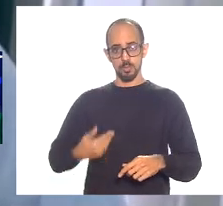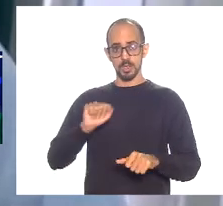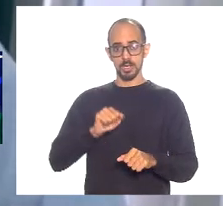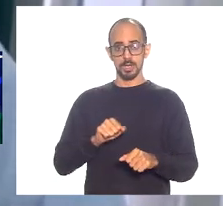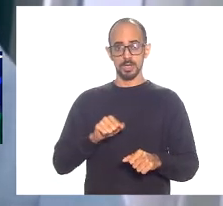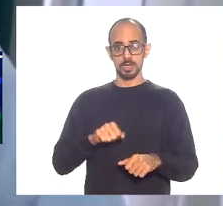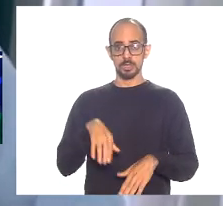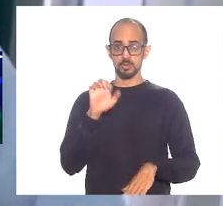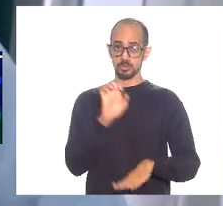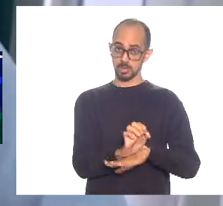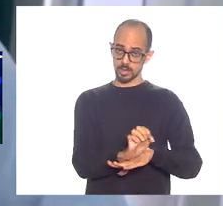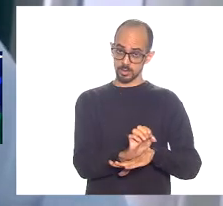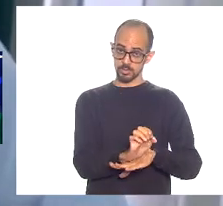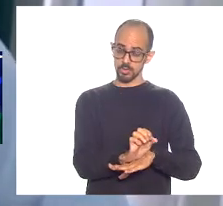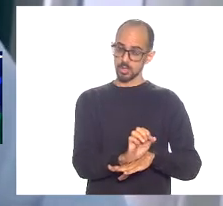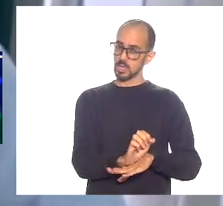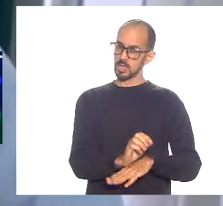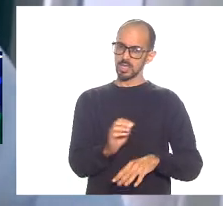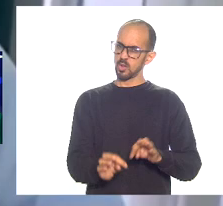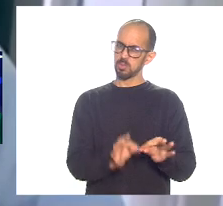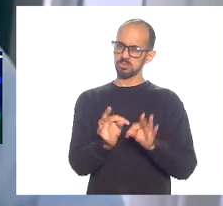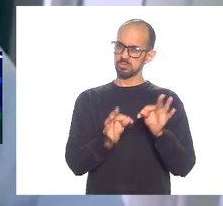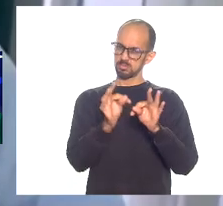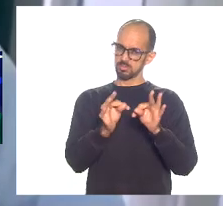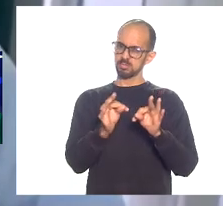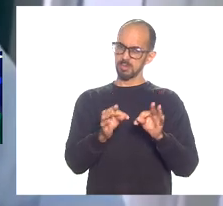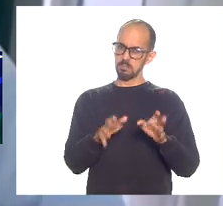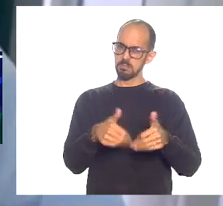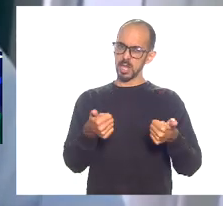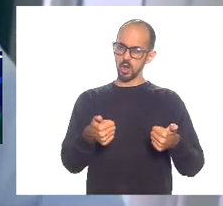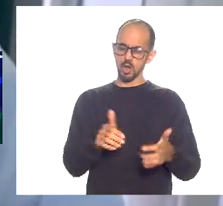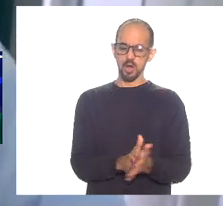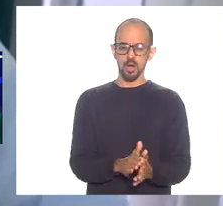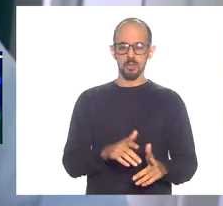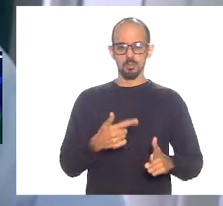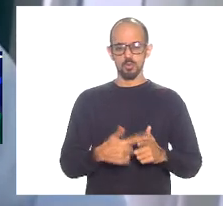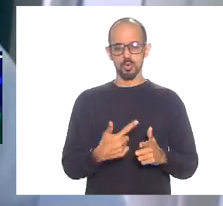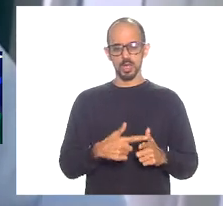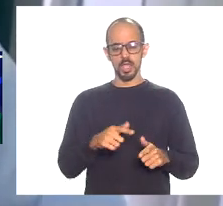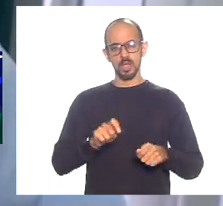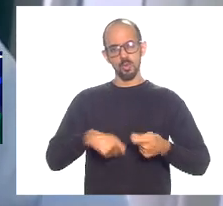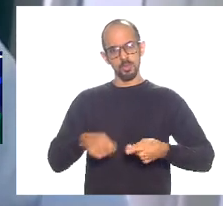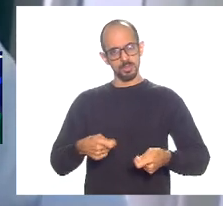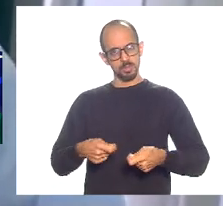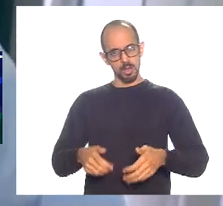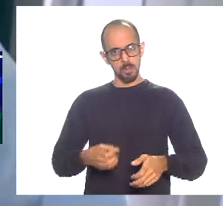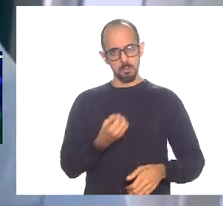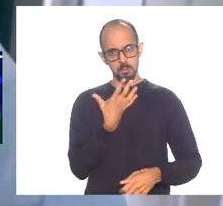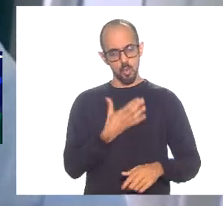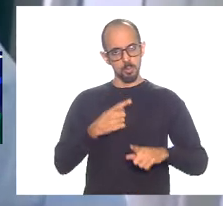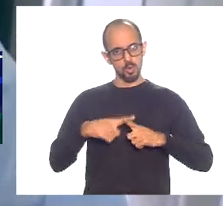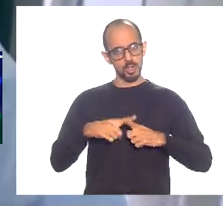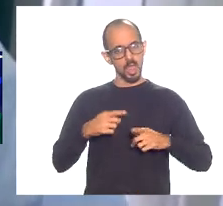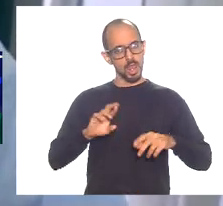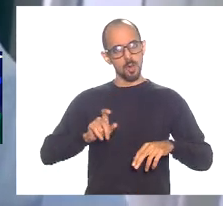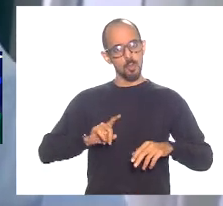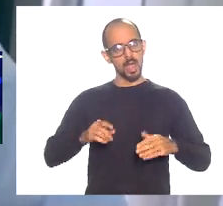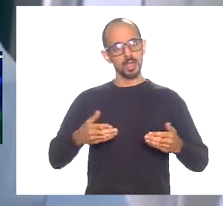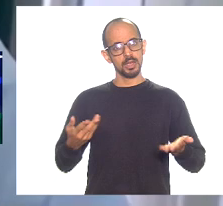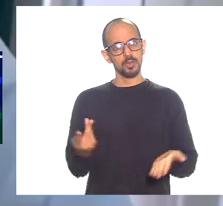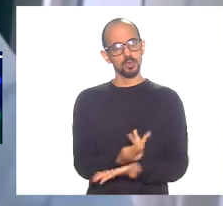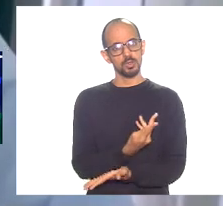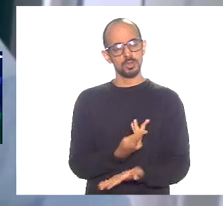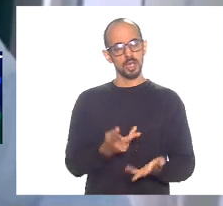cada vez mais modernizada e mais eficiente independência da República você vai sabão indivisível não quer dizer que é dependendo do jeito que ela funciona hoje